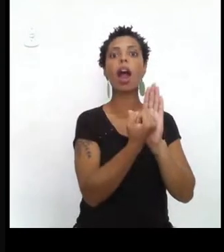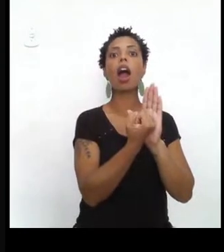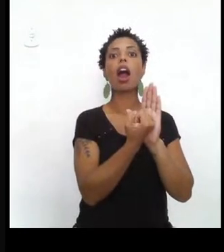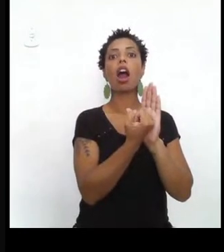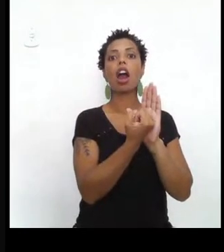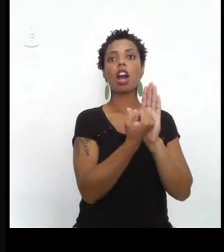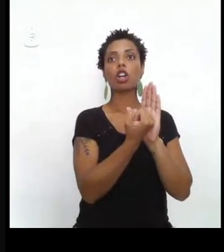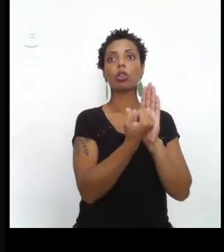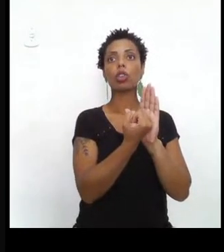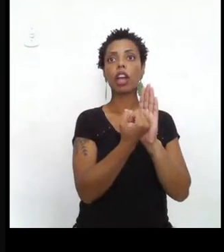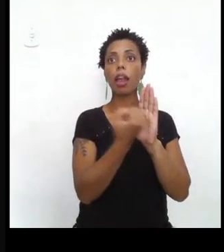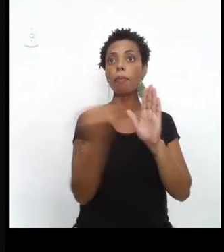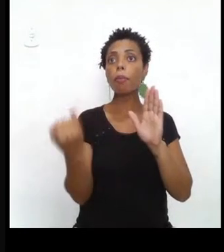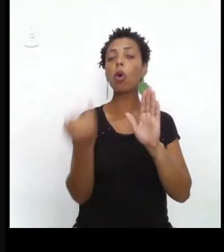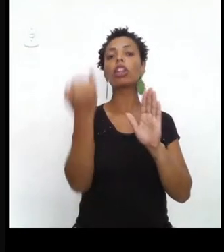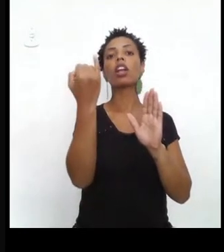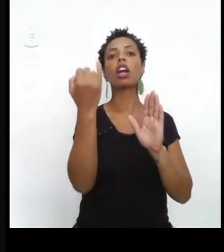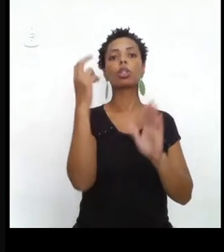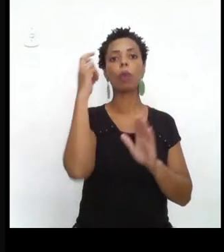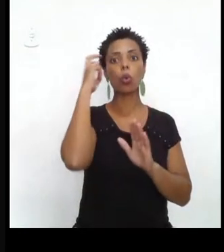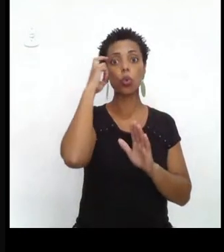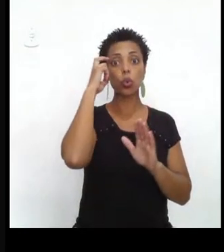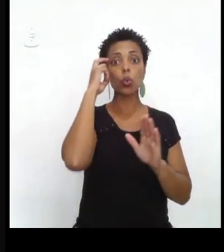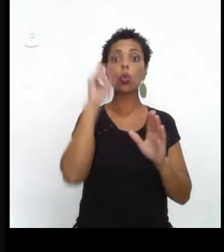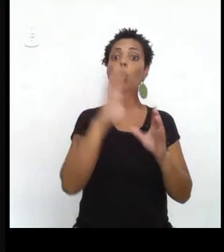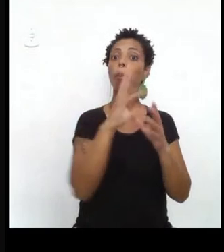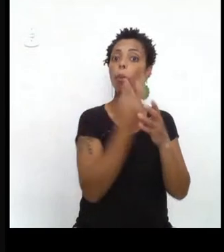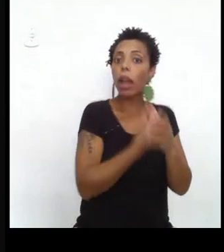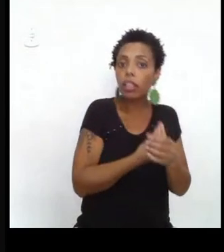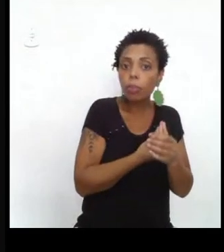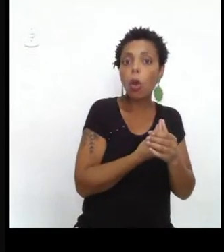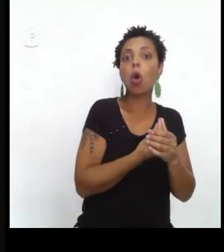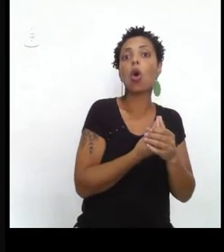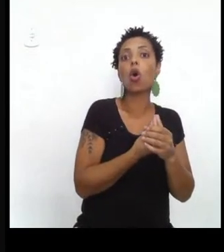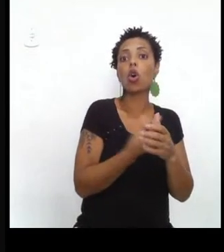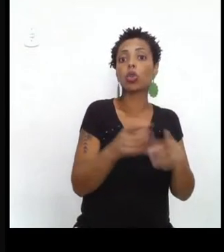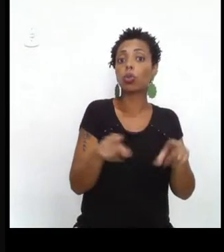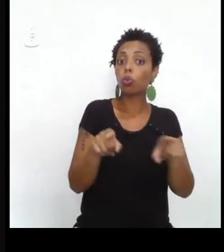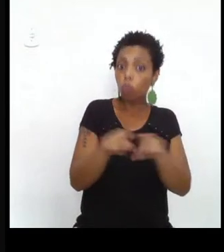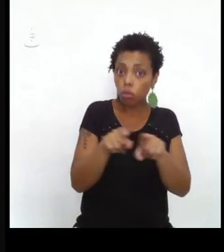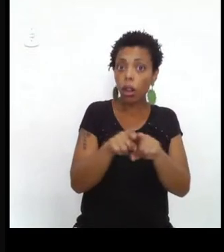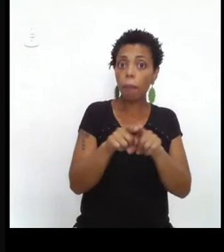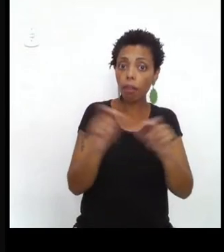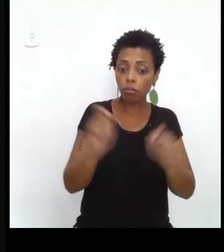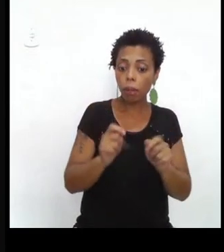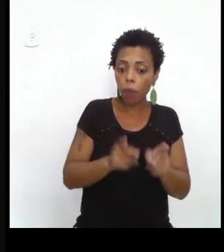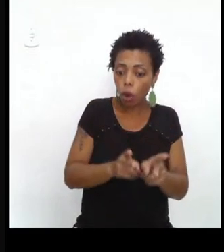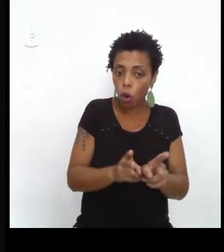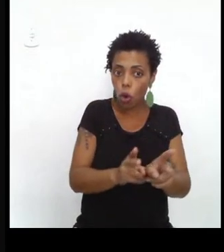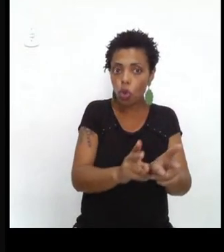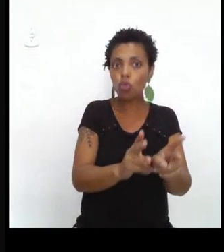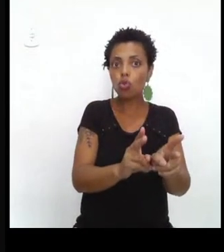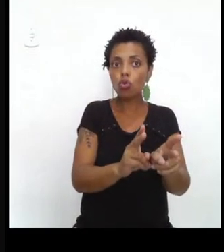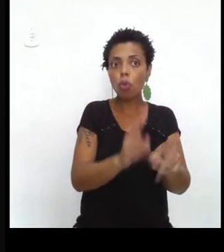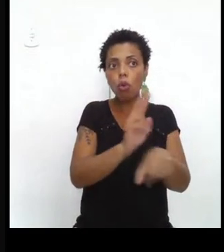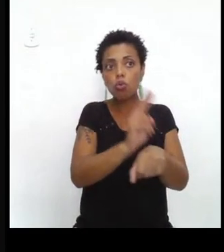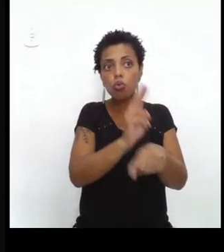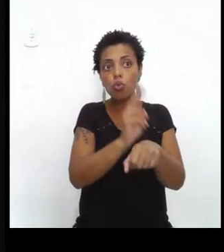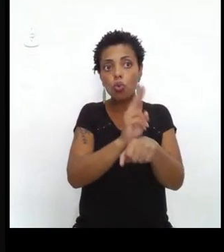relevância a patrimonial que permita sua conservação e resguardo e não tem